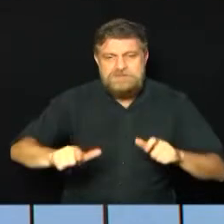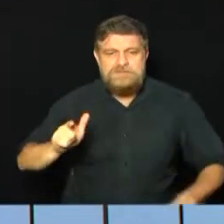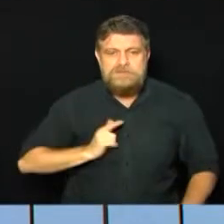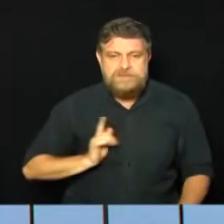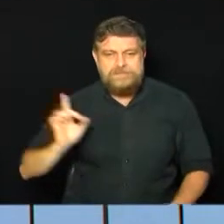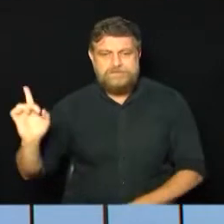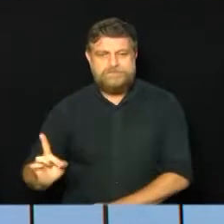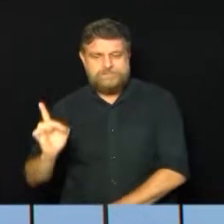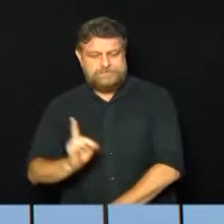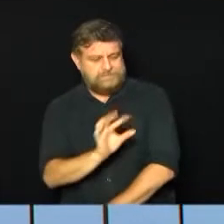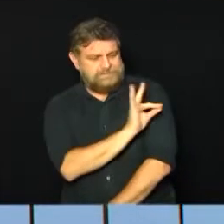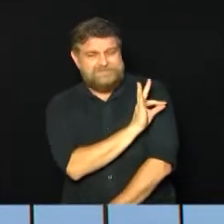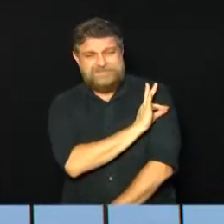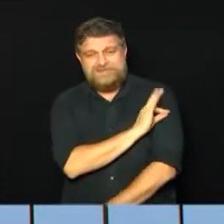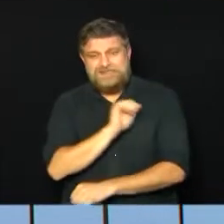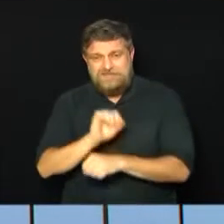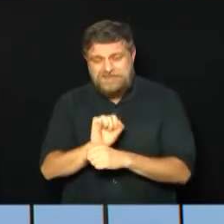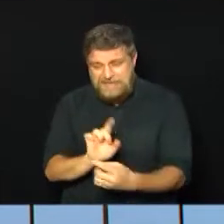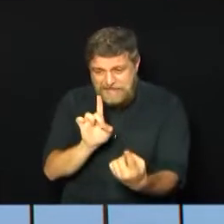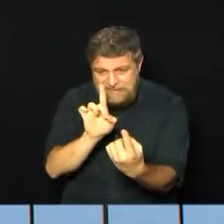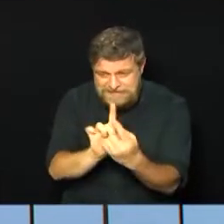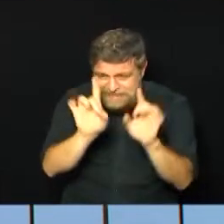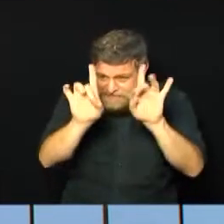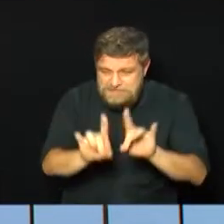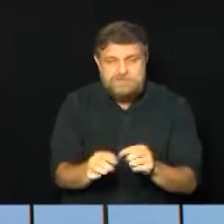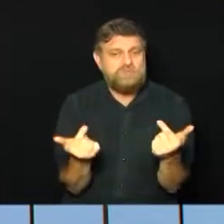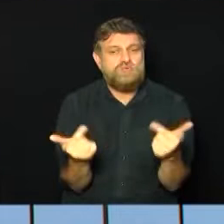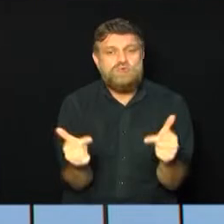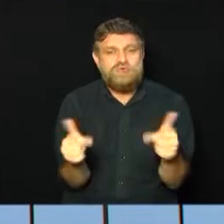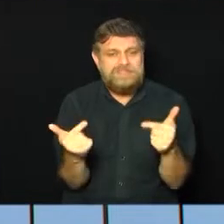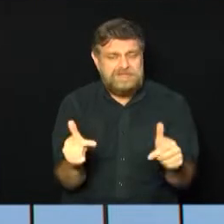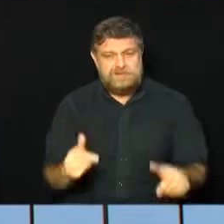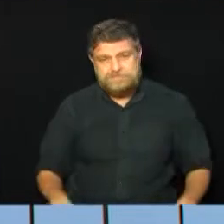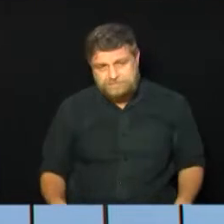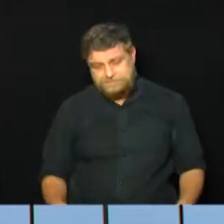aí você não tem um atendimento específico para cada setor com as suas necessidades.